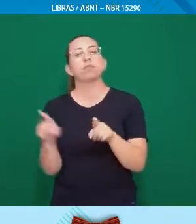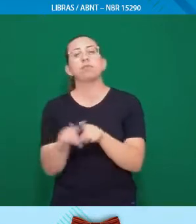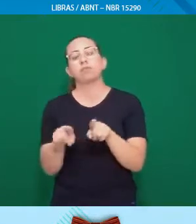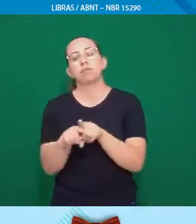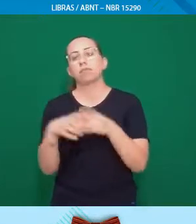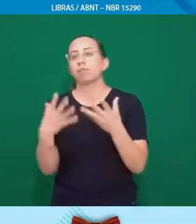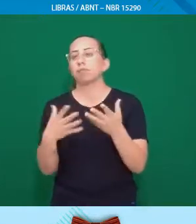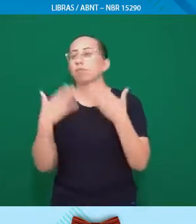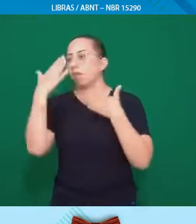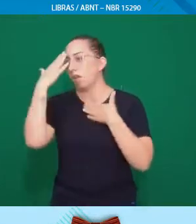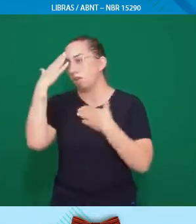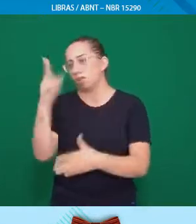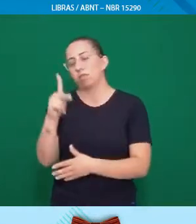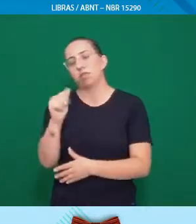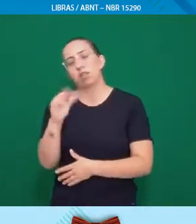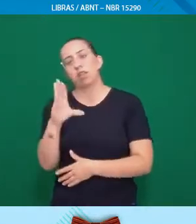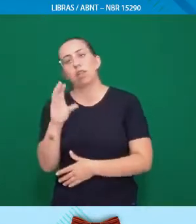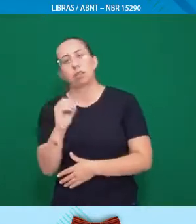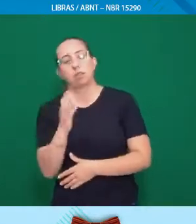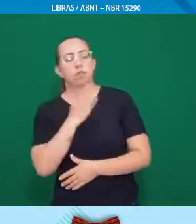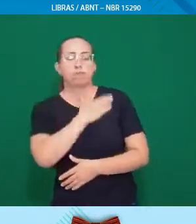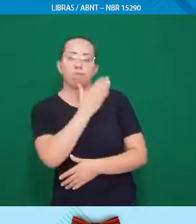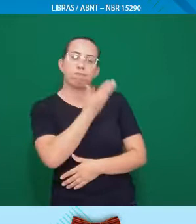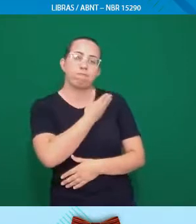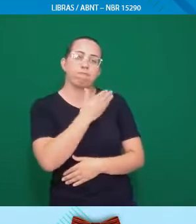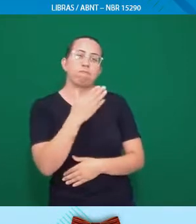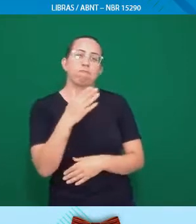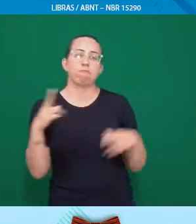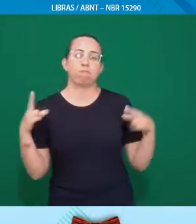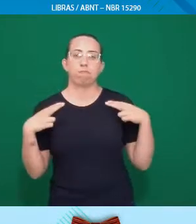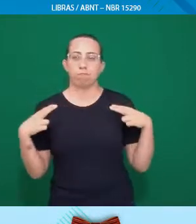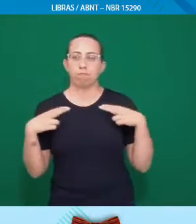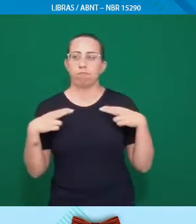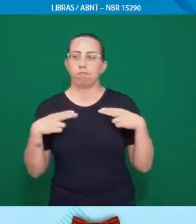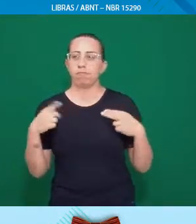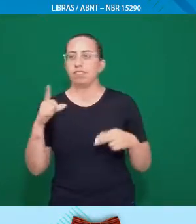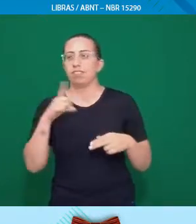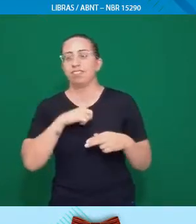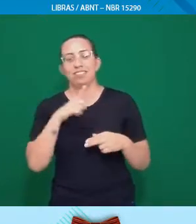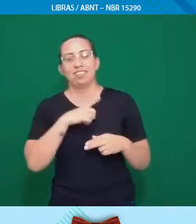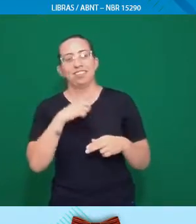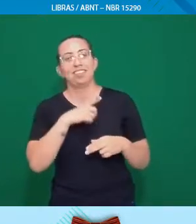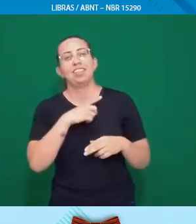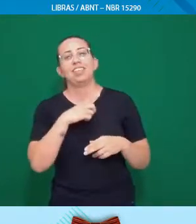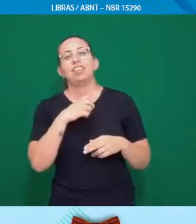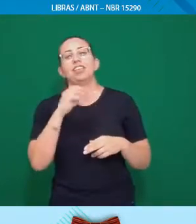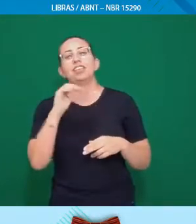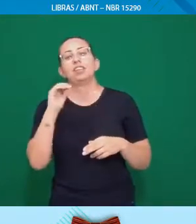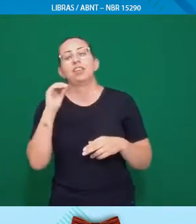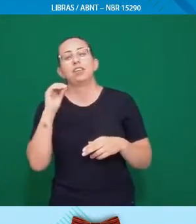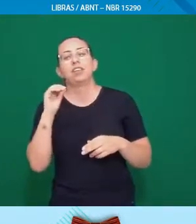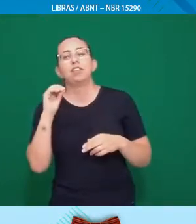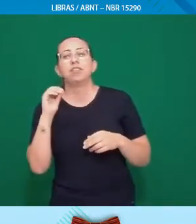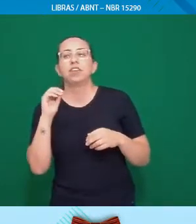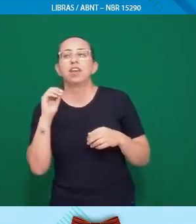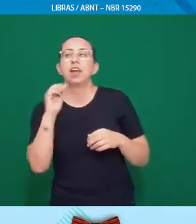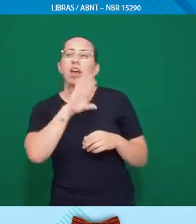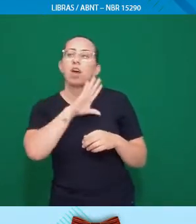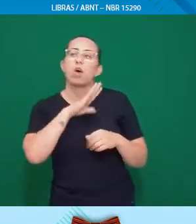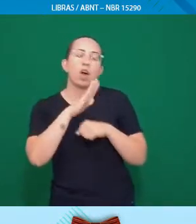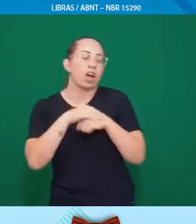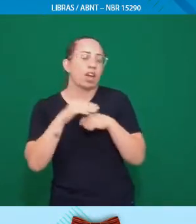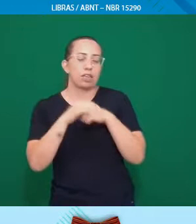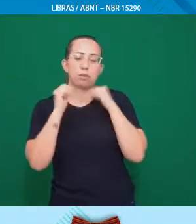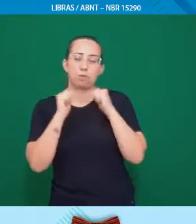eu quero agradecer ao par meu amigo particular e tive a honra eo prazer para trabalhar perto de